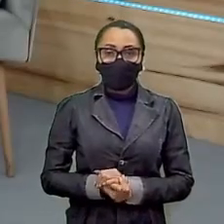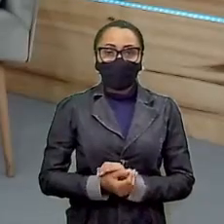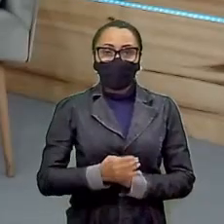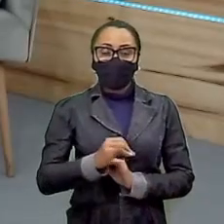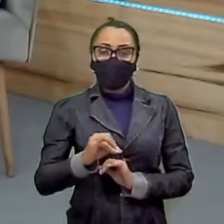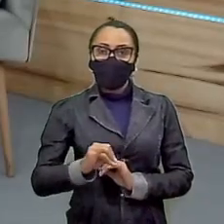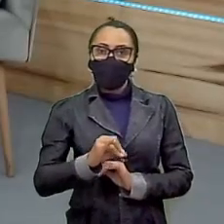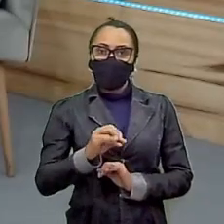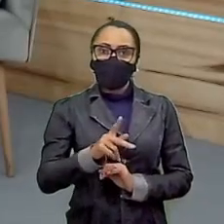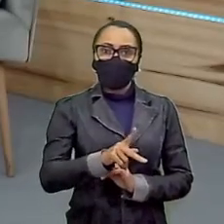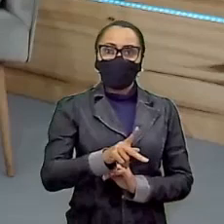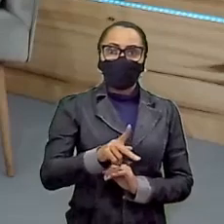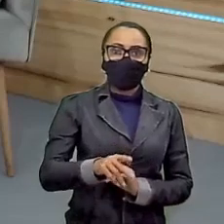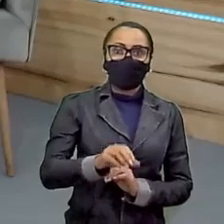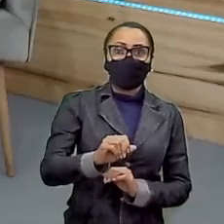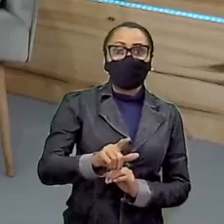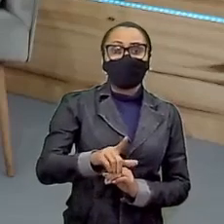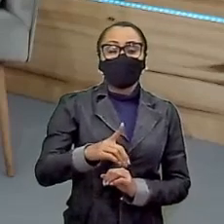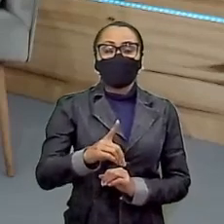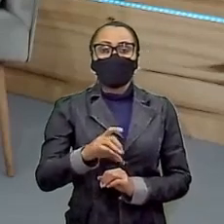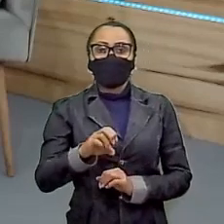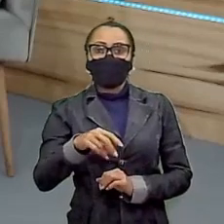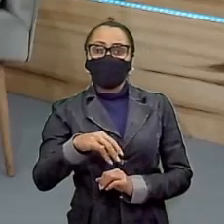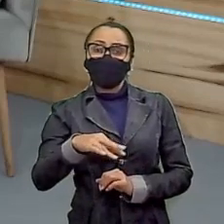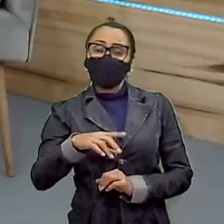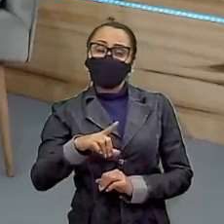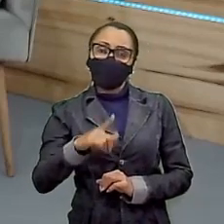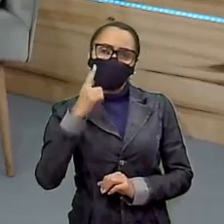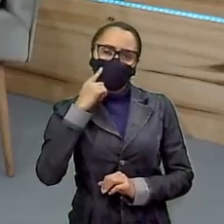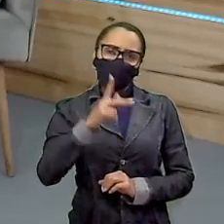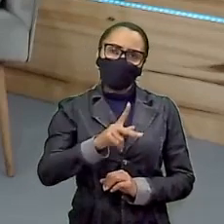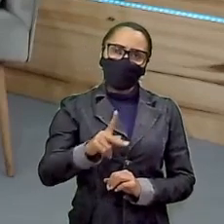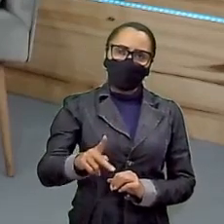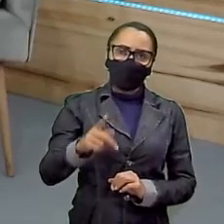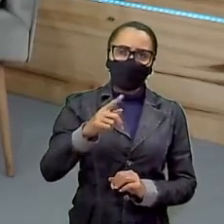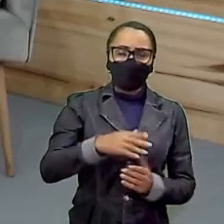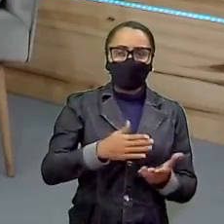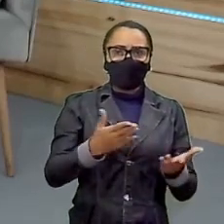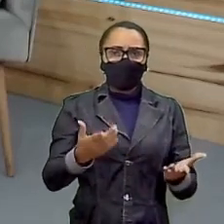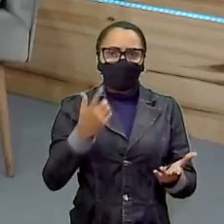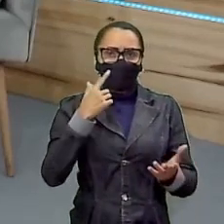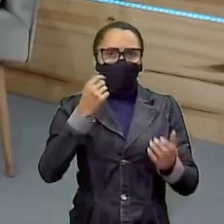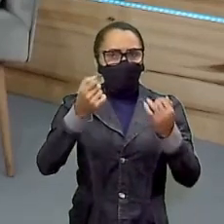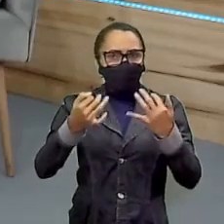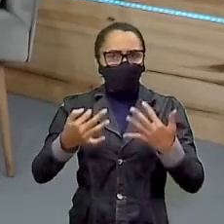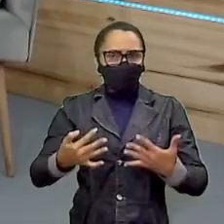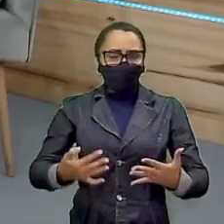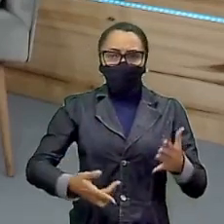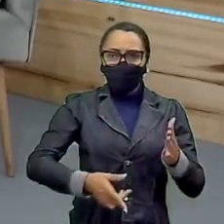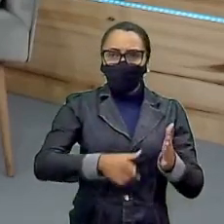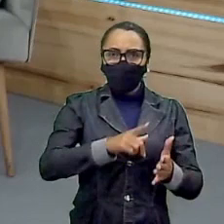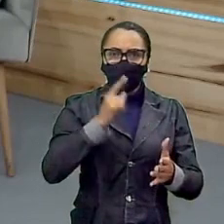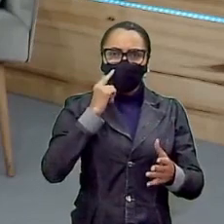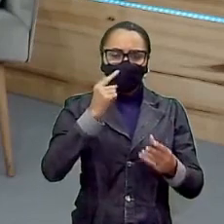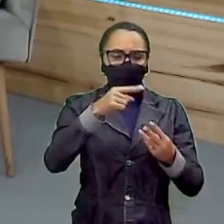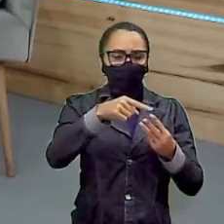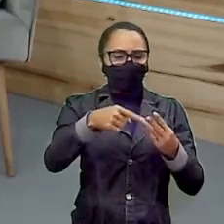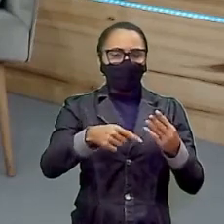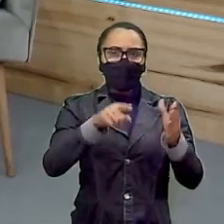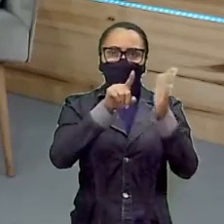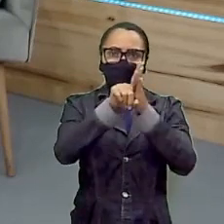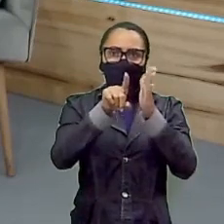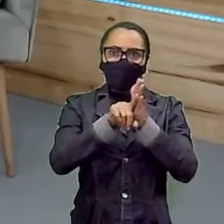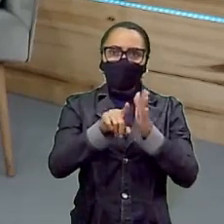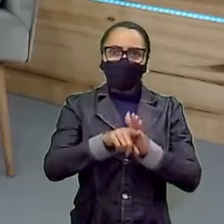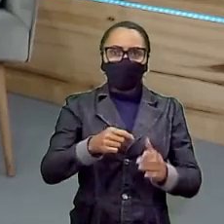Olá, eu sou a professora Aldenile Marinho. Como a professora Emanuele mencionou anteriormente, surgiram 3 perguntinhas no